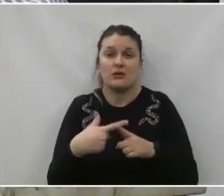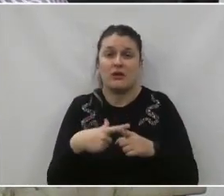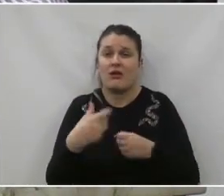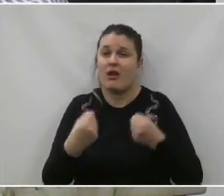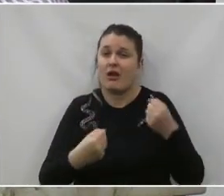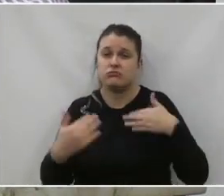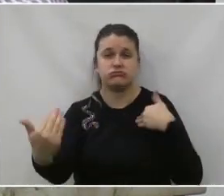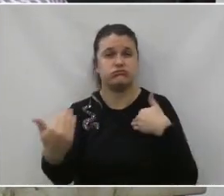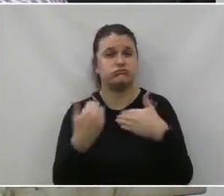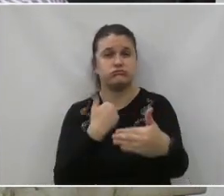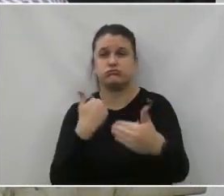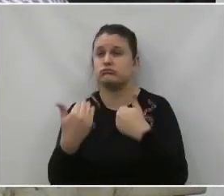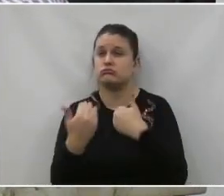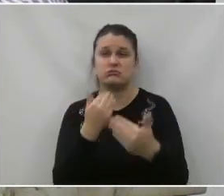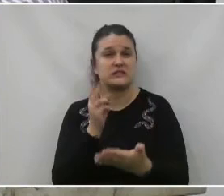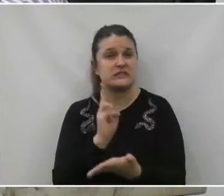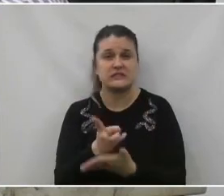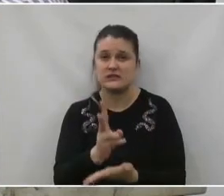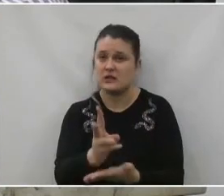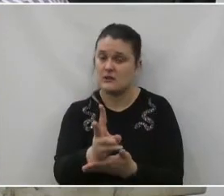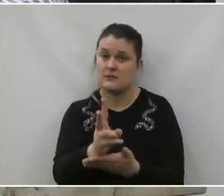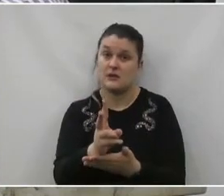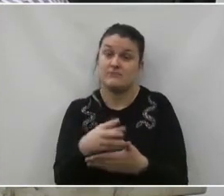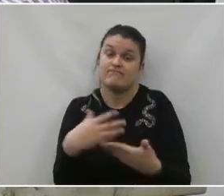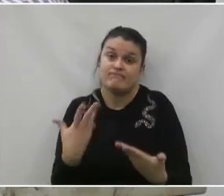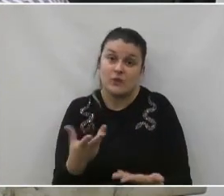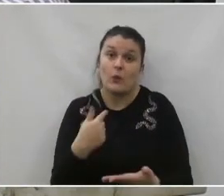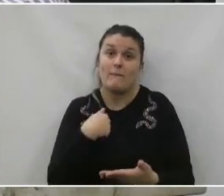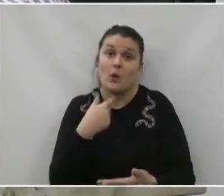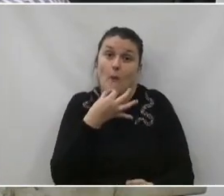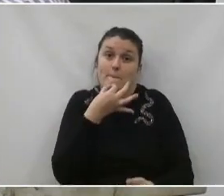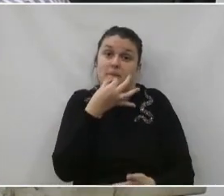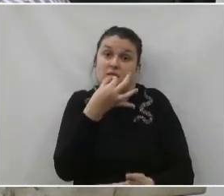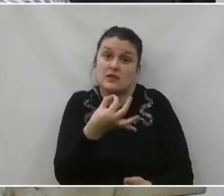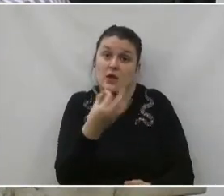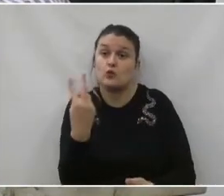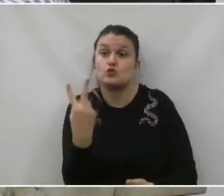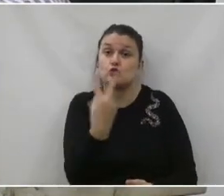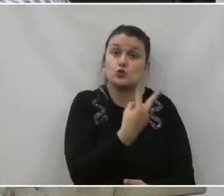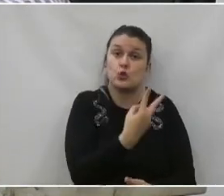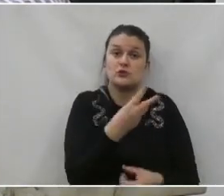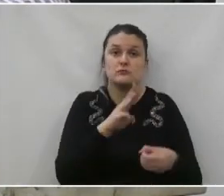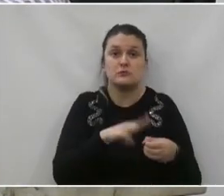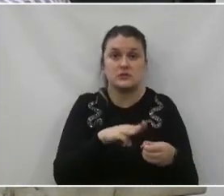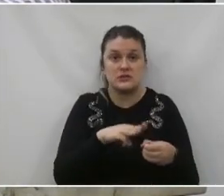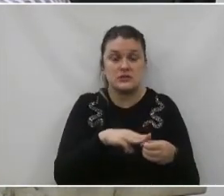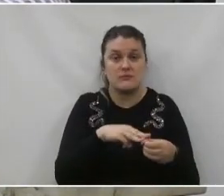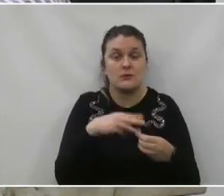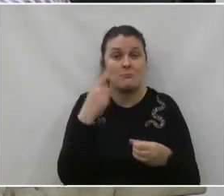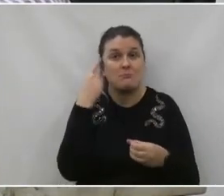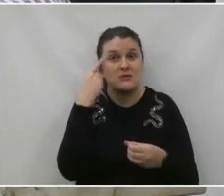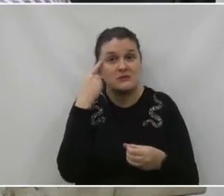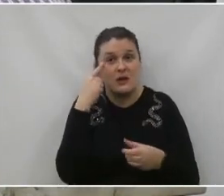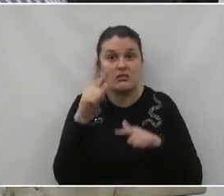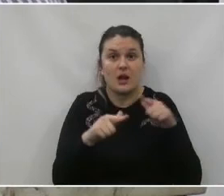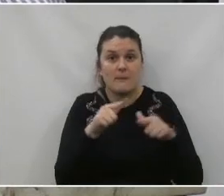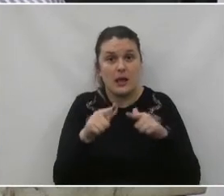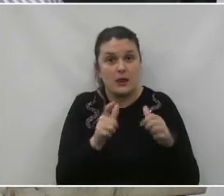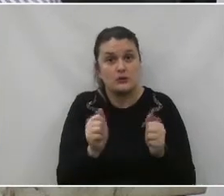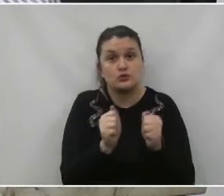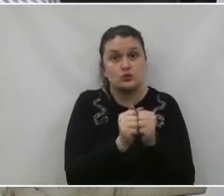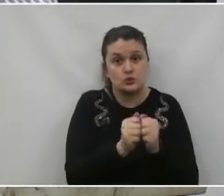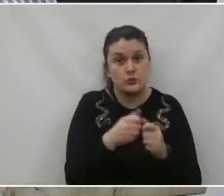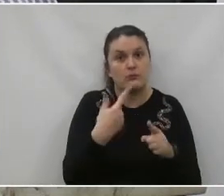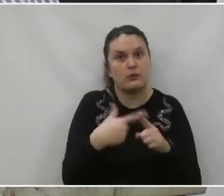carro, então seria interessante os dois municípios tomarem uma providência, né, trabalhar em conjunto, já que é